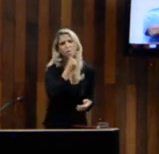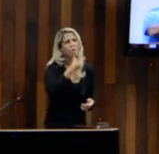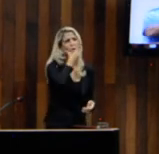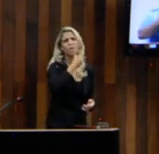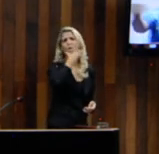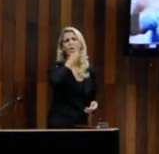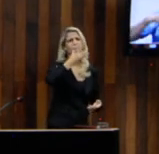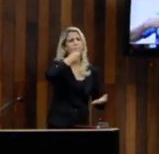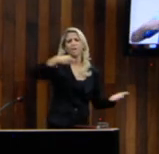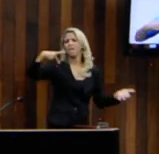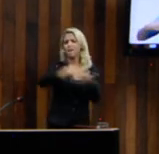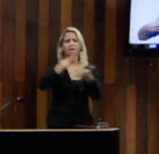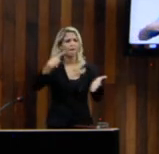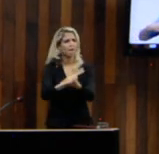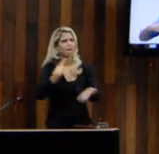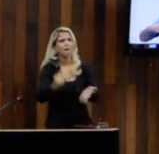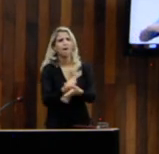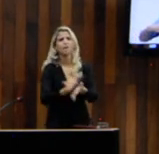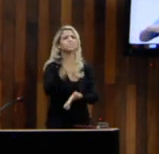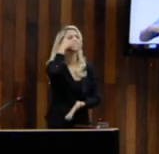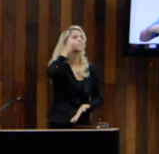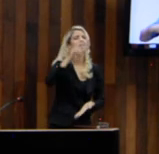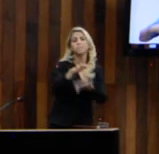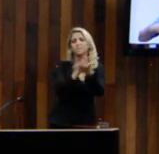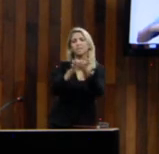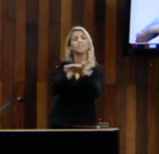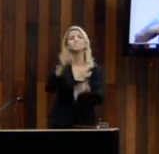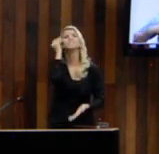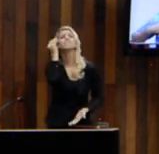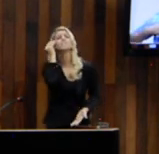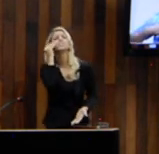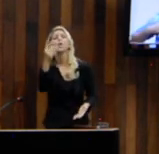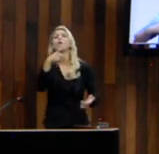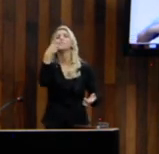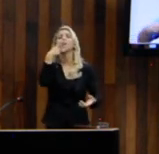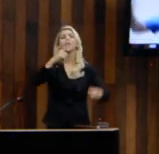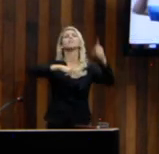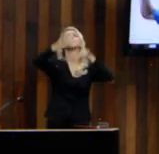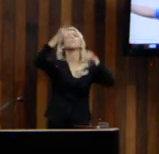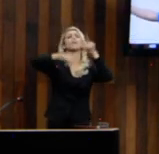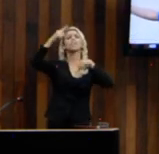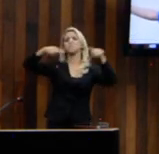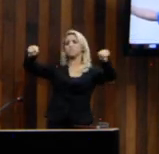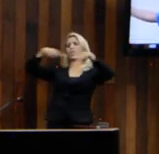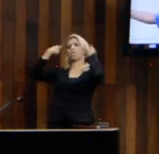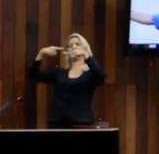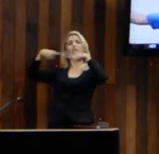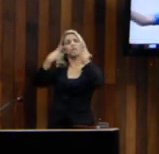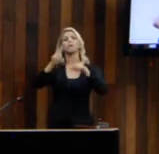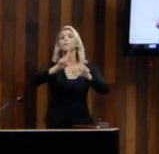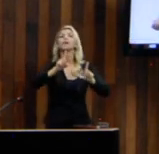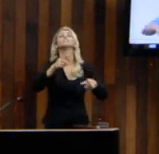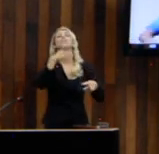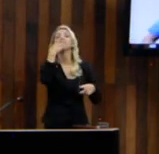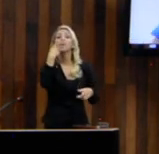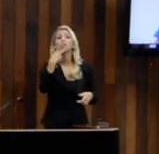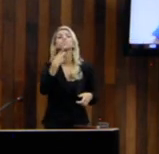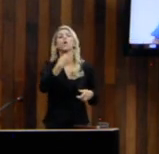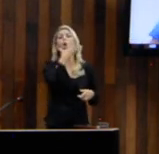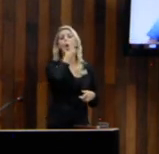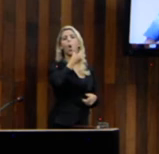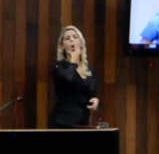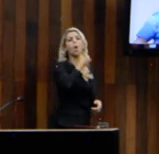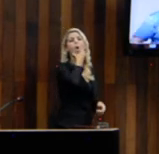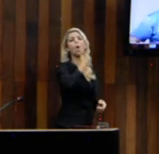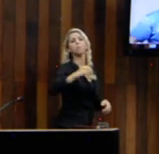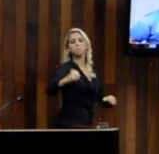veio um indivíduo que tentou agredir a gente com palavras verbais e falou que ele era homem. Dentro da prefeitura e fora da prefeitura. E foi